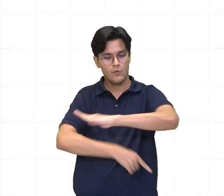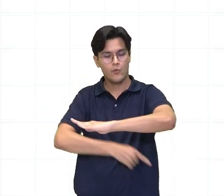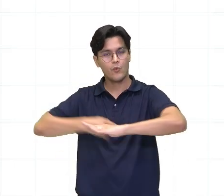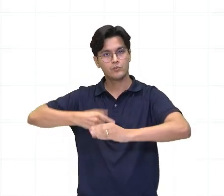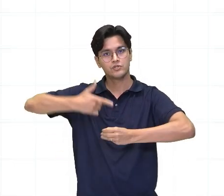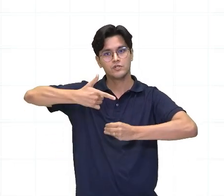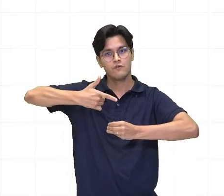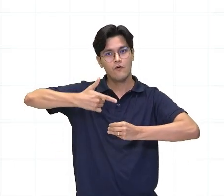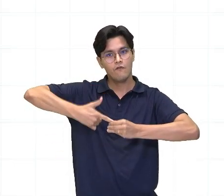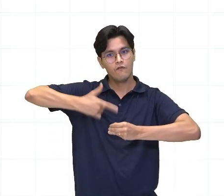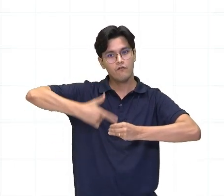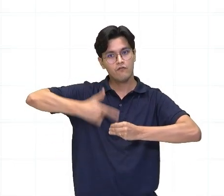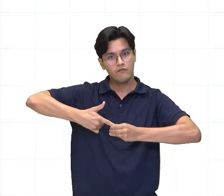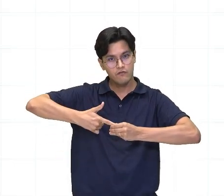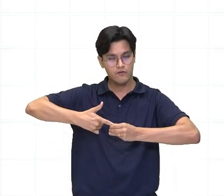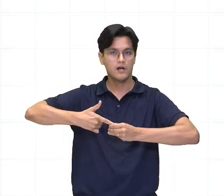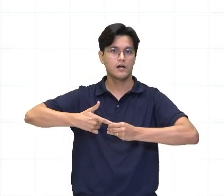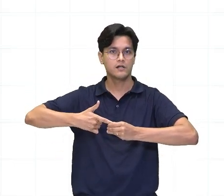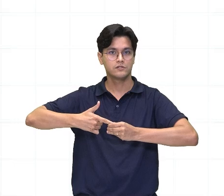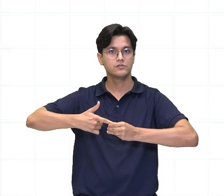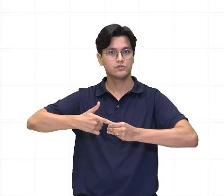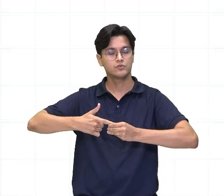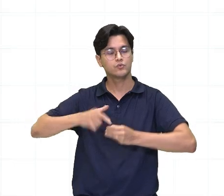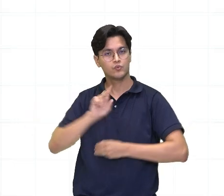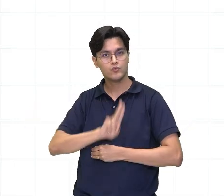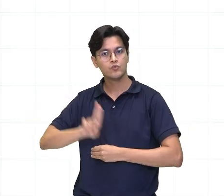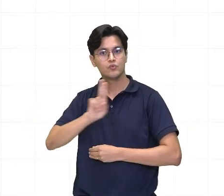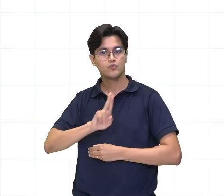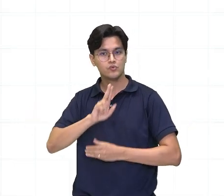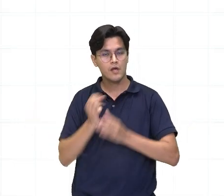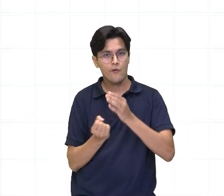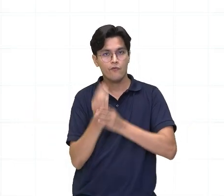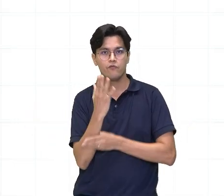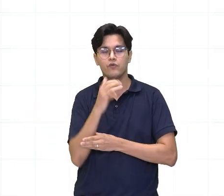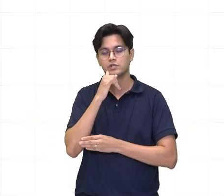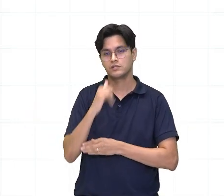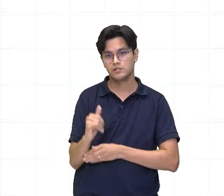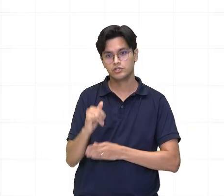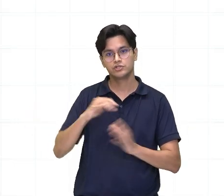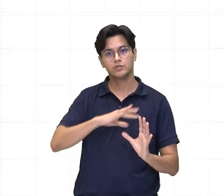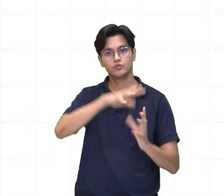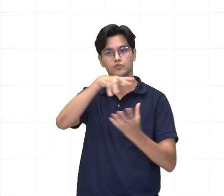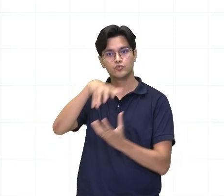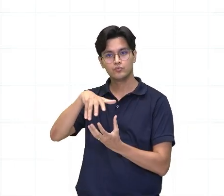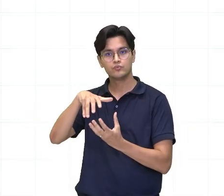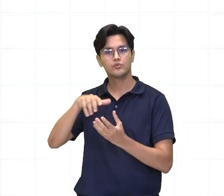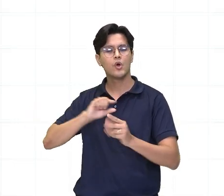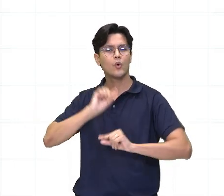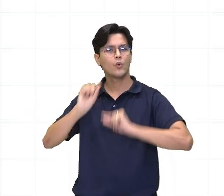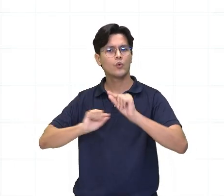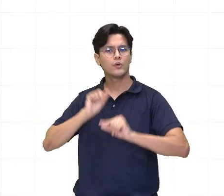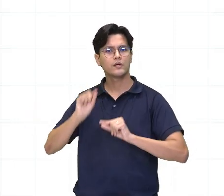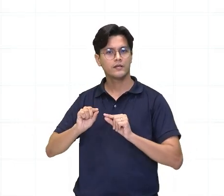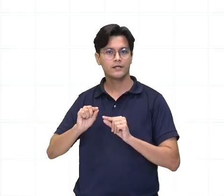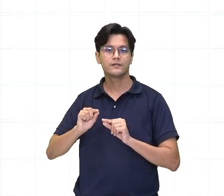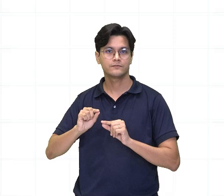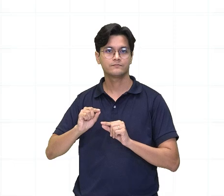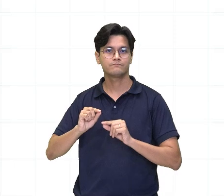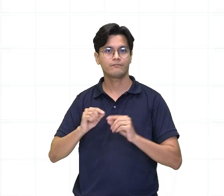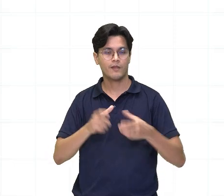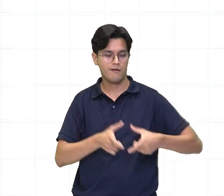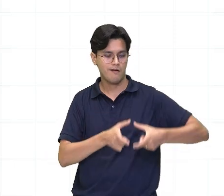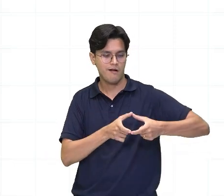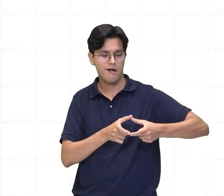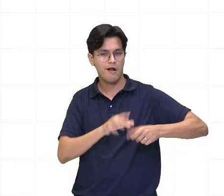que se tornou, né, como fonte de energia mundial mais importante foi o carvão